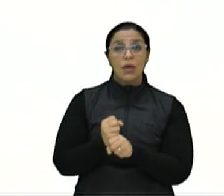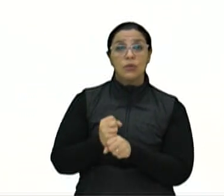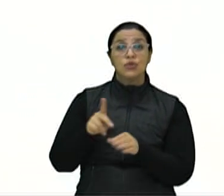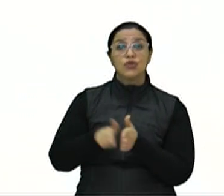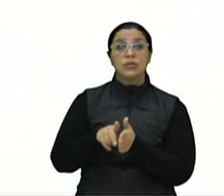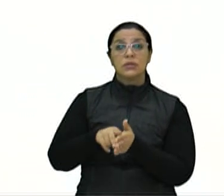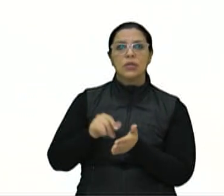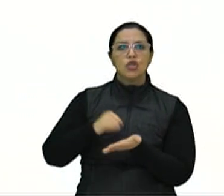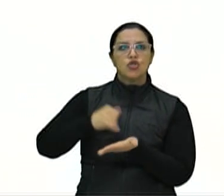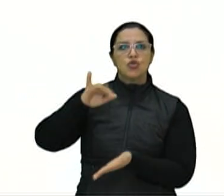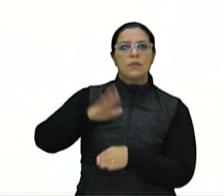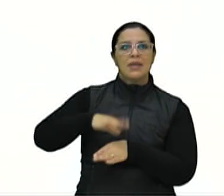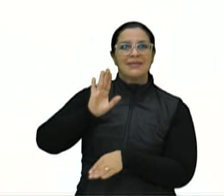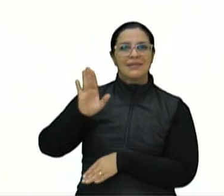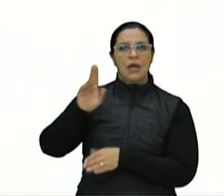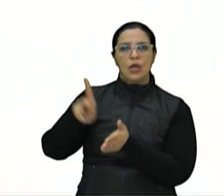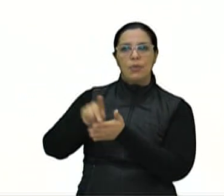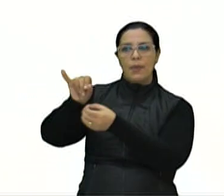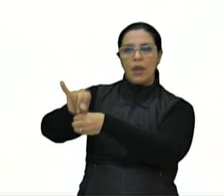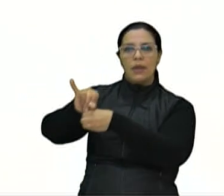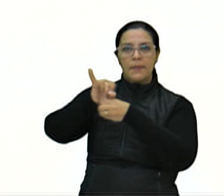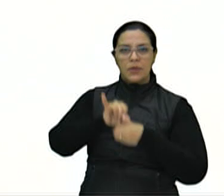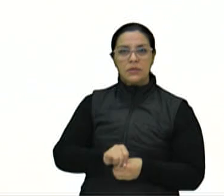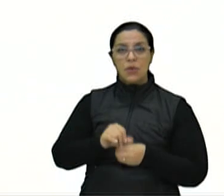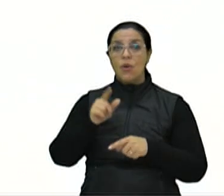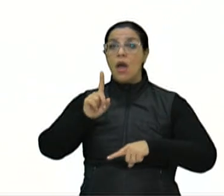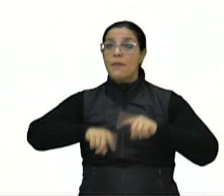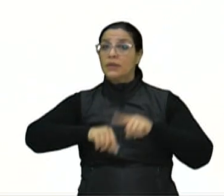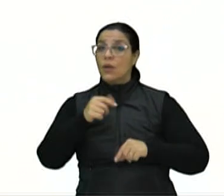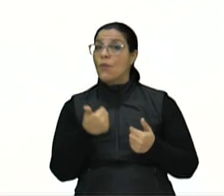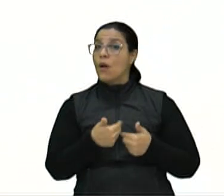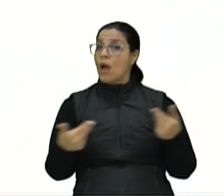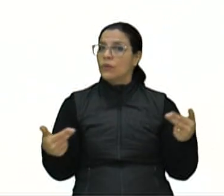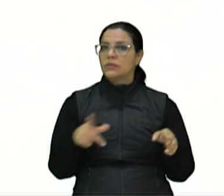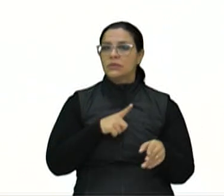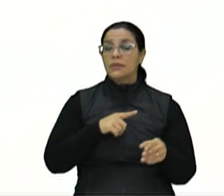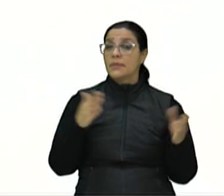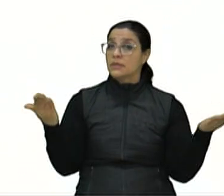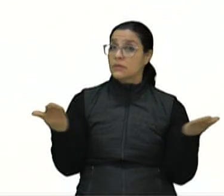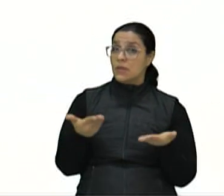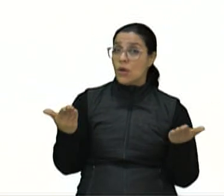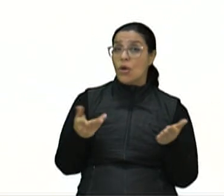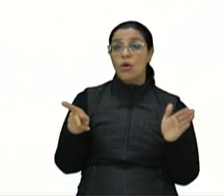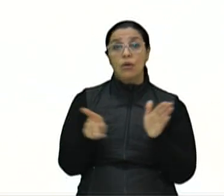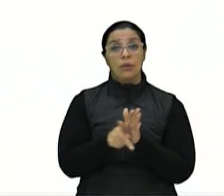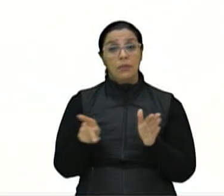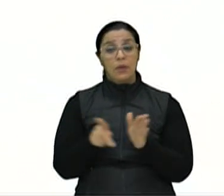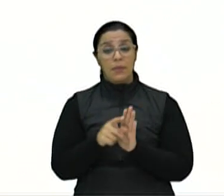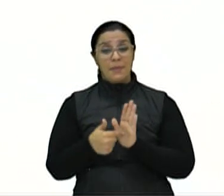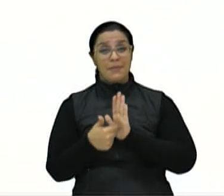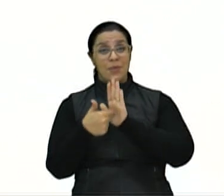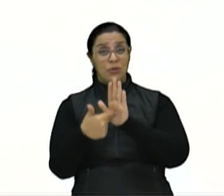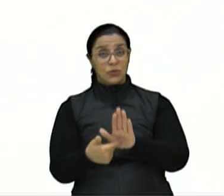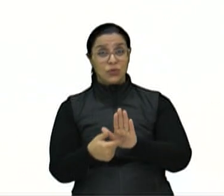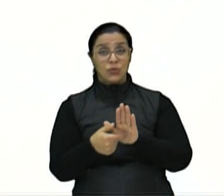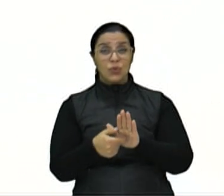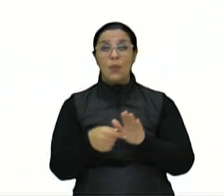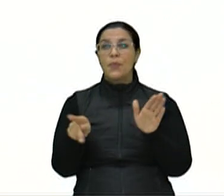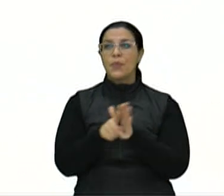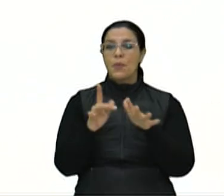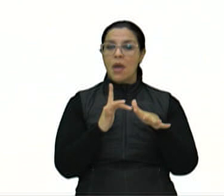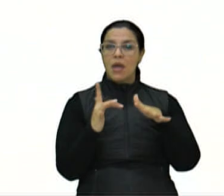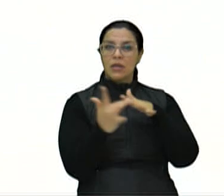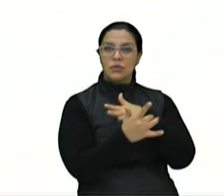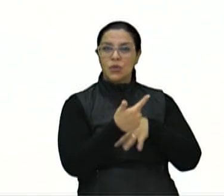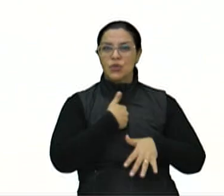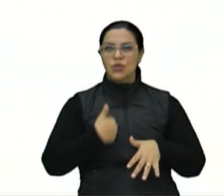de importações em alguns dos seus acessórios, mas agora uma tendência identificada nas redes sociais chinesas